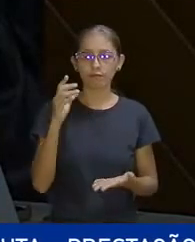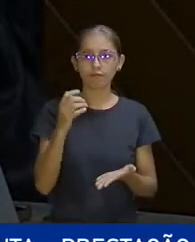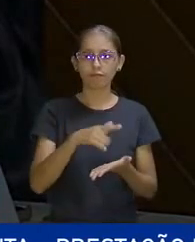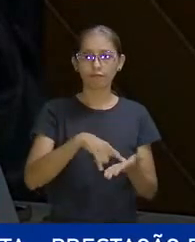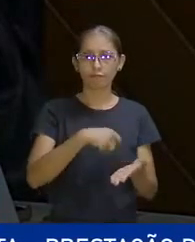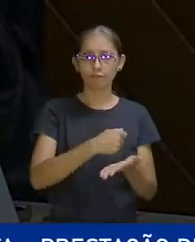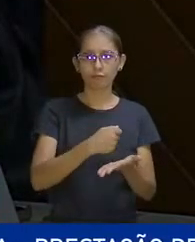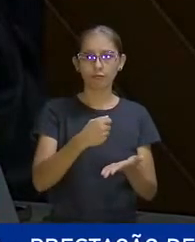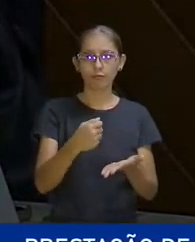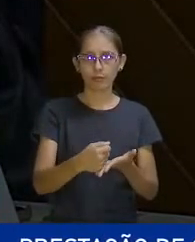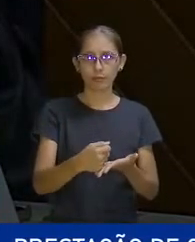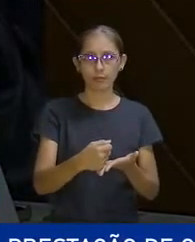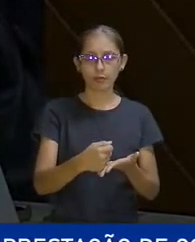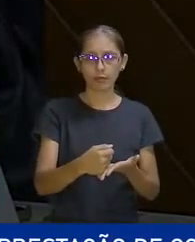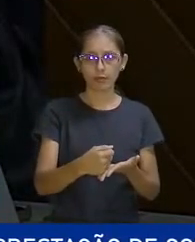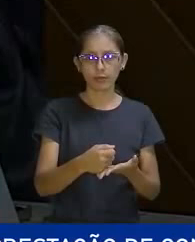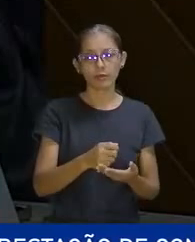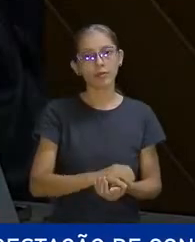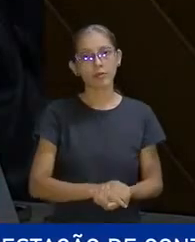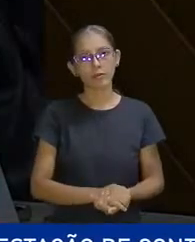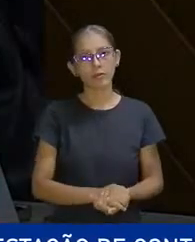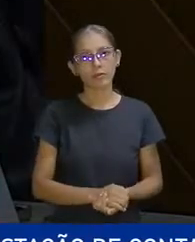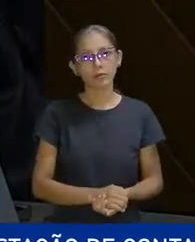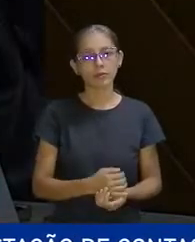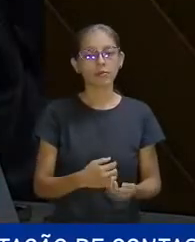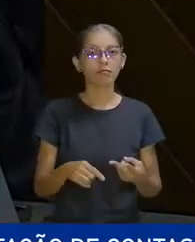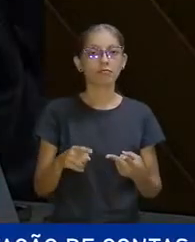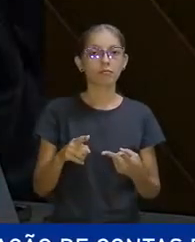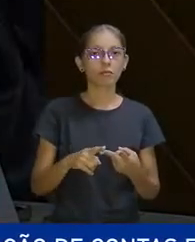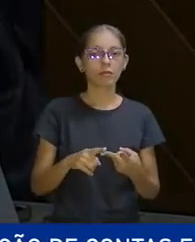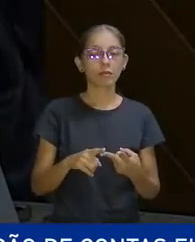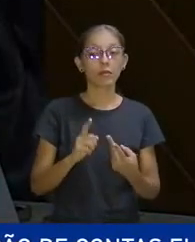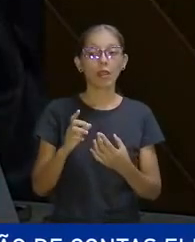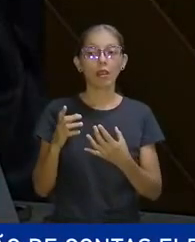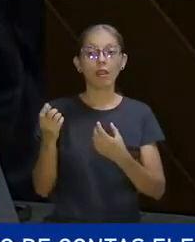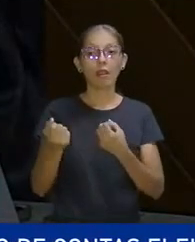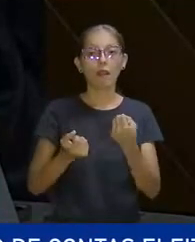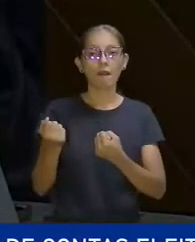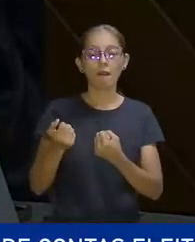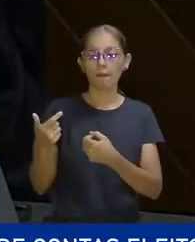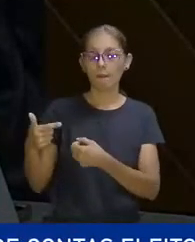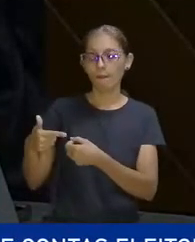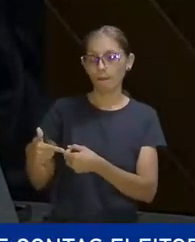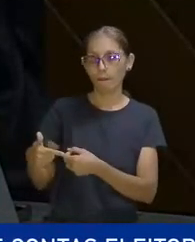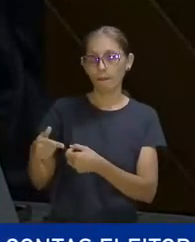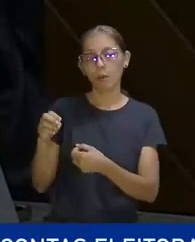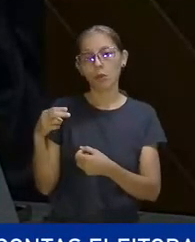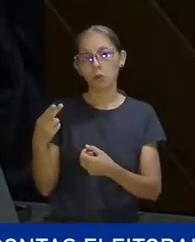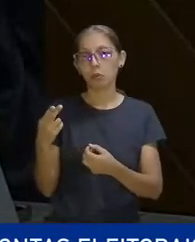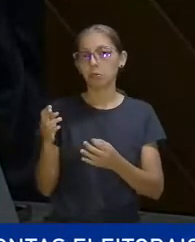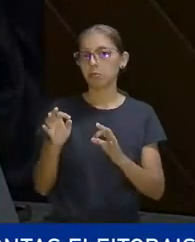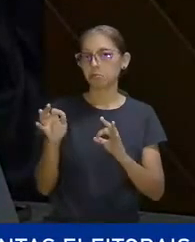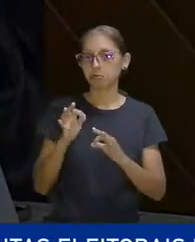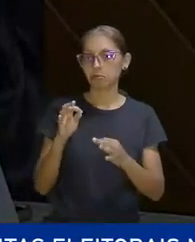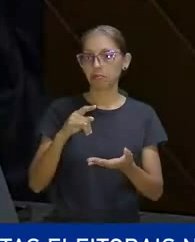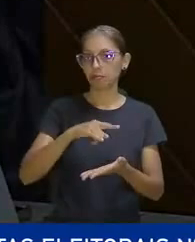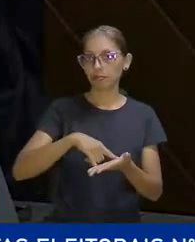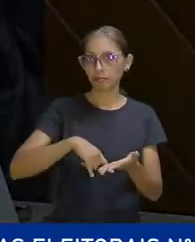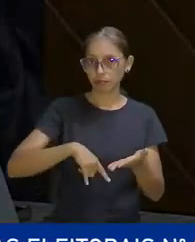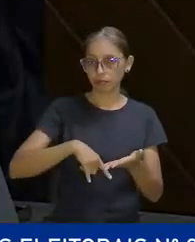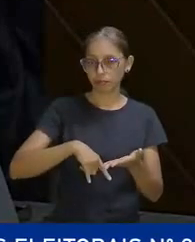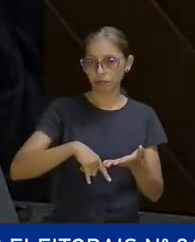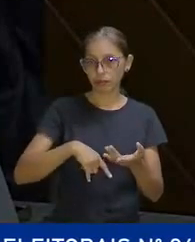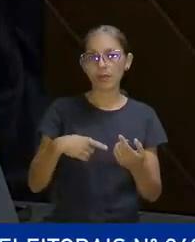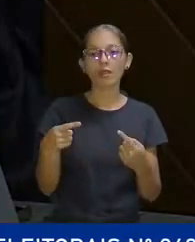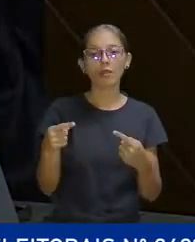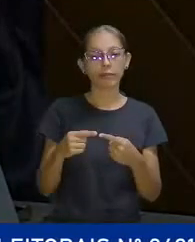cessão ou de locação de veículo ou de esclarecimentos necessários para justificar custos com combustível consiste na